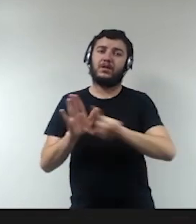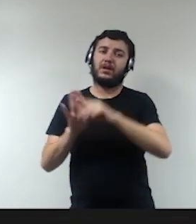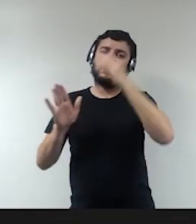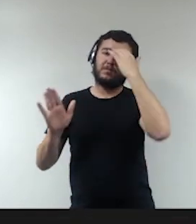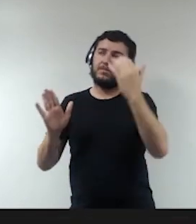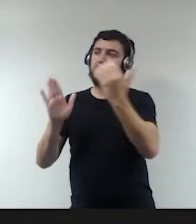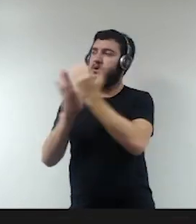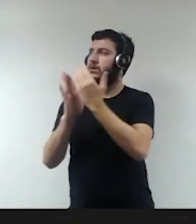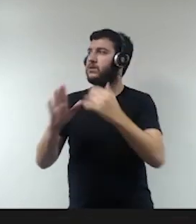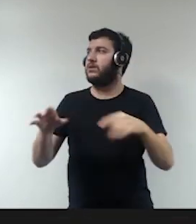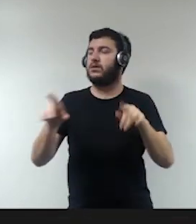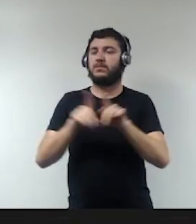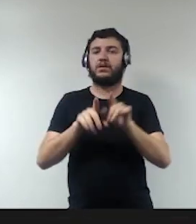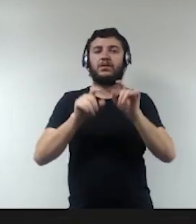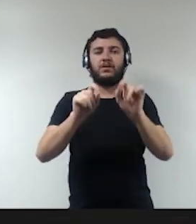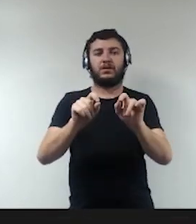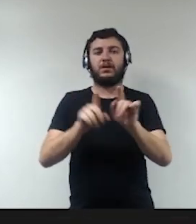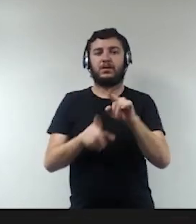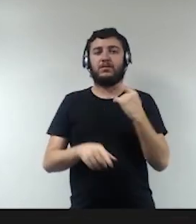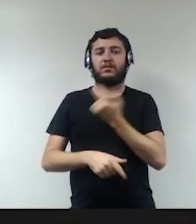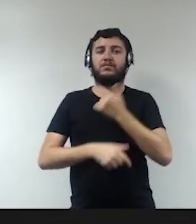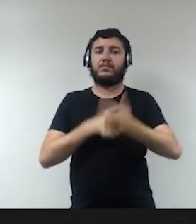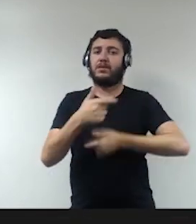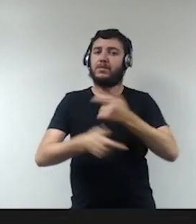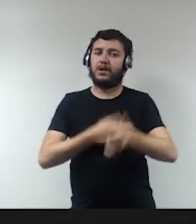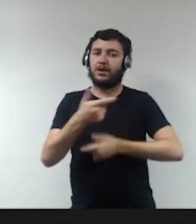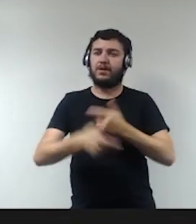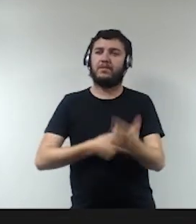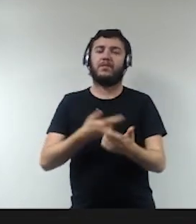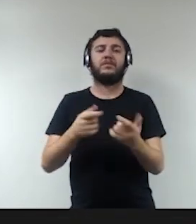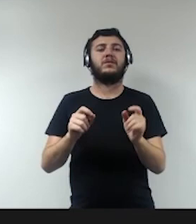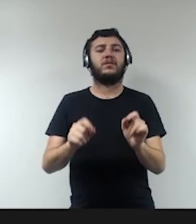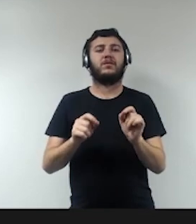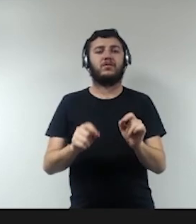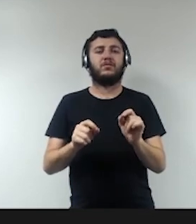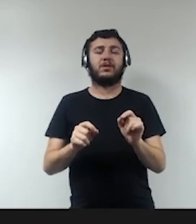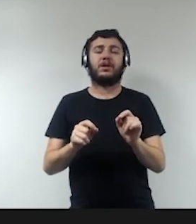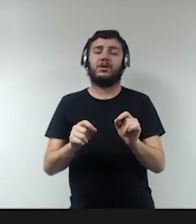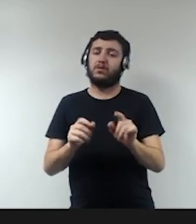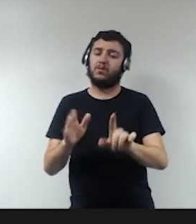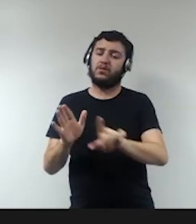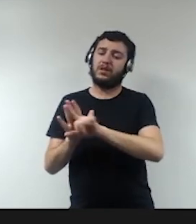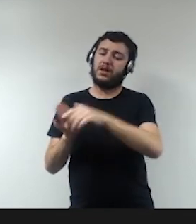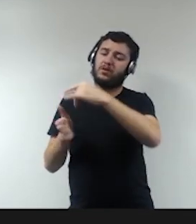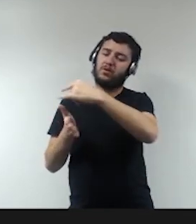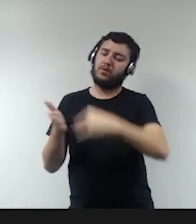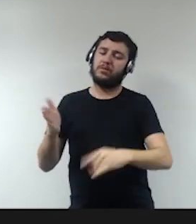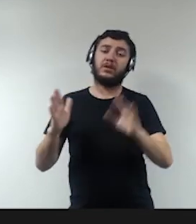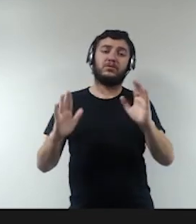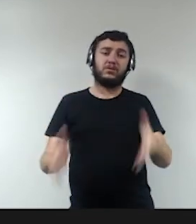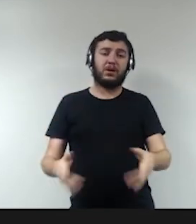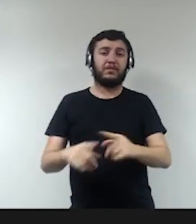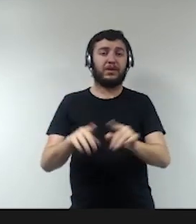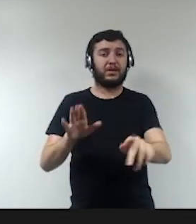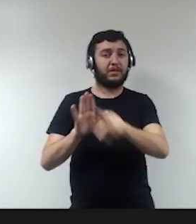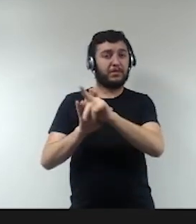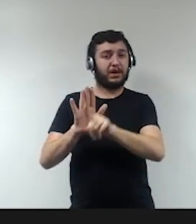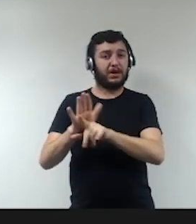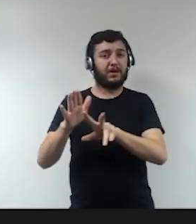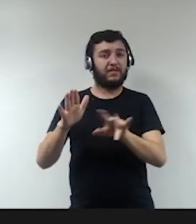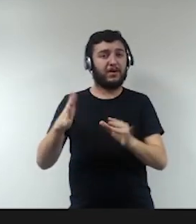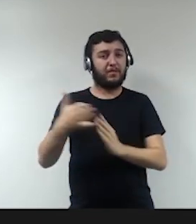que a gente tem trabalhado é com os instrumentos já existentes, mas se a PL vier, vai ser mais um instrumento para